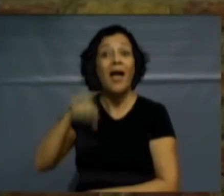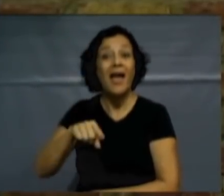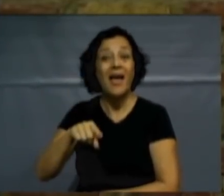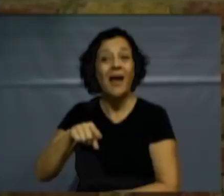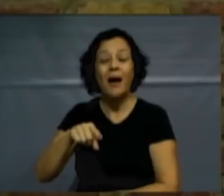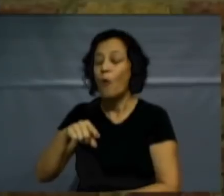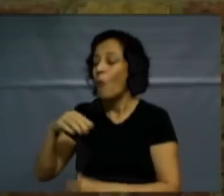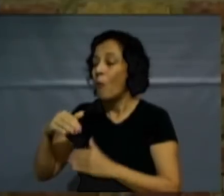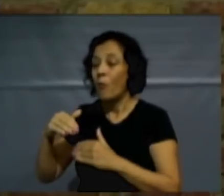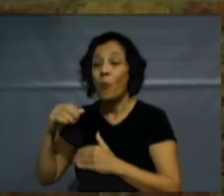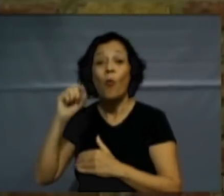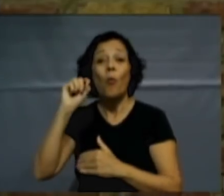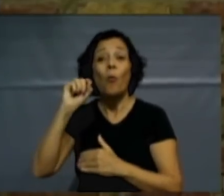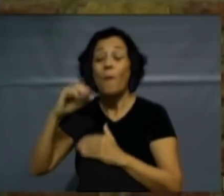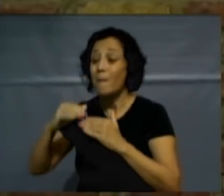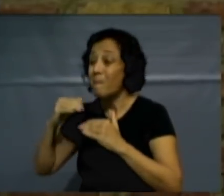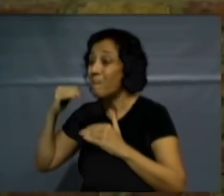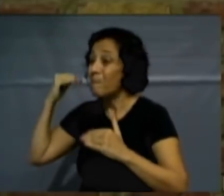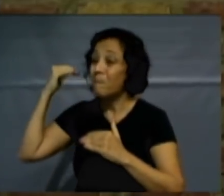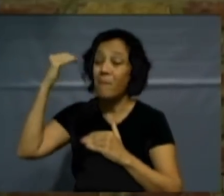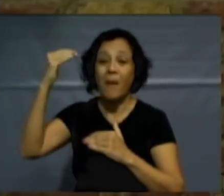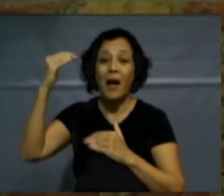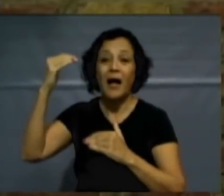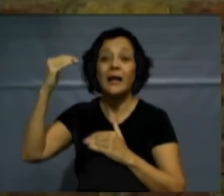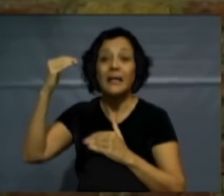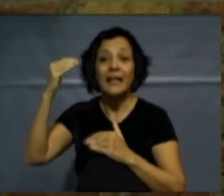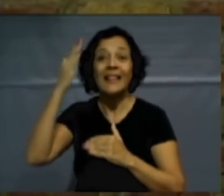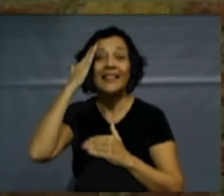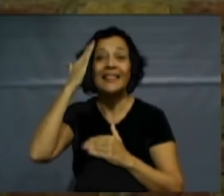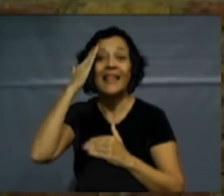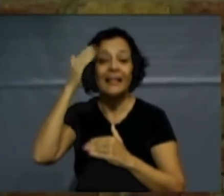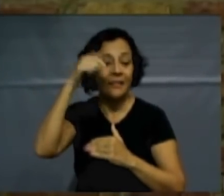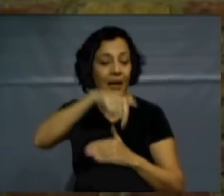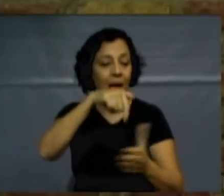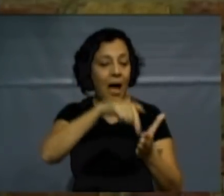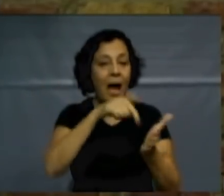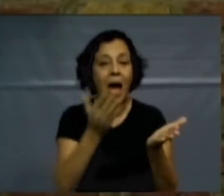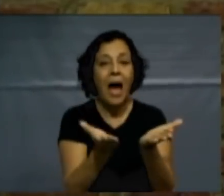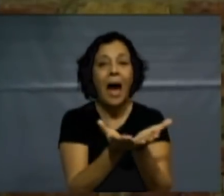da Bíblia. Um dos maiores intérpretes que a gente tem da Bíblia é Emmanuel.